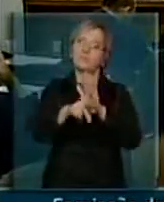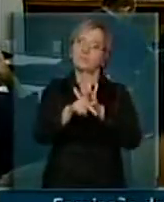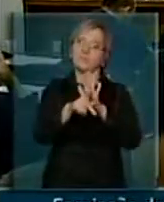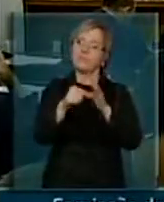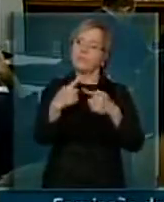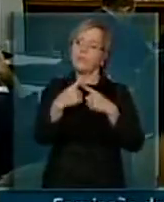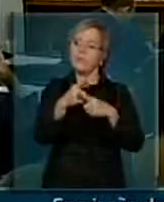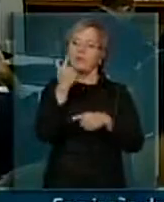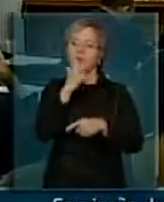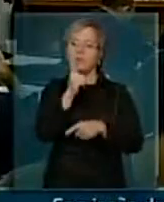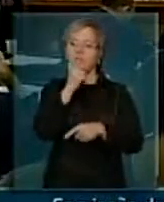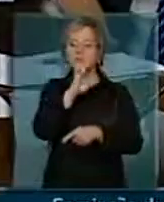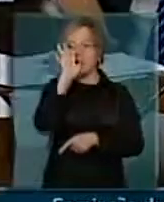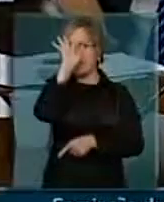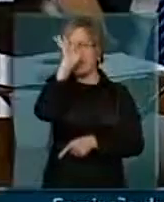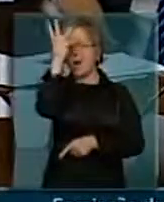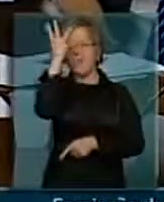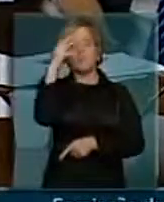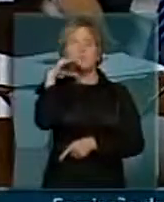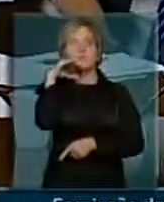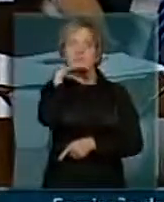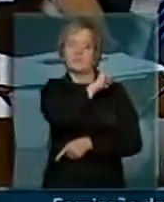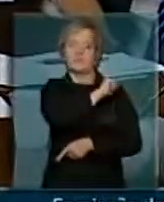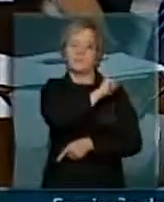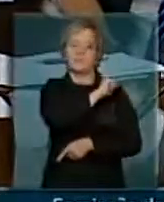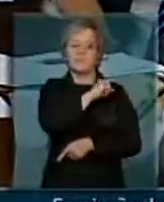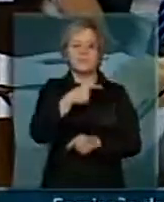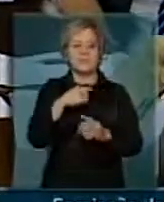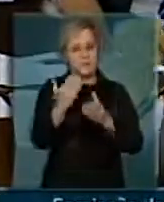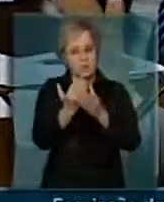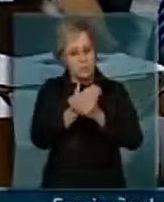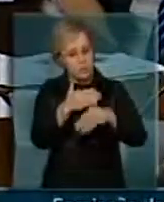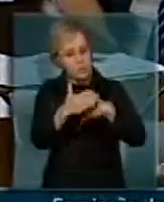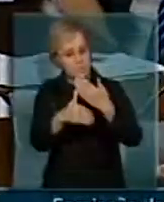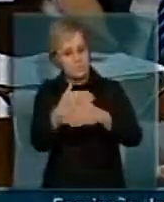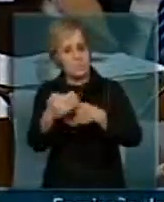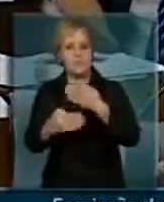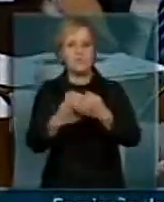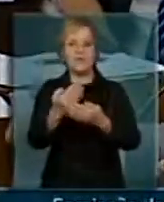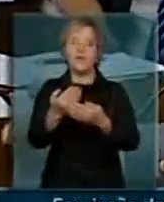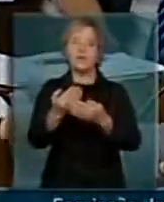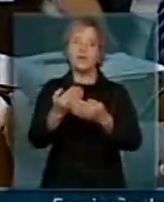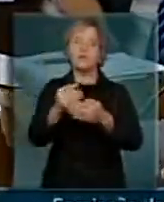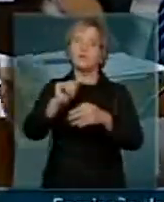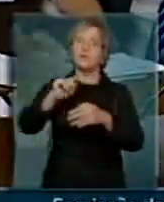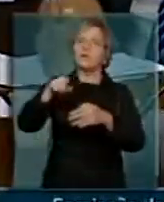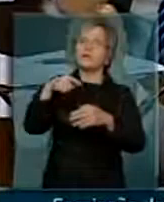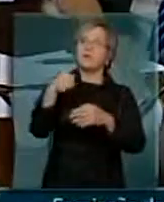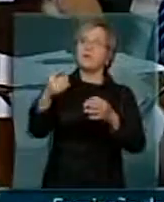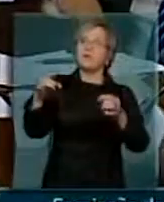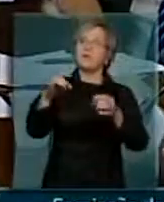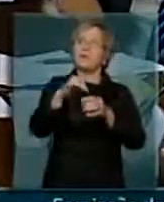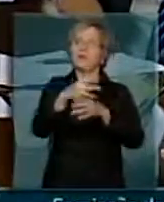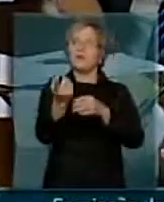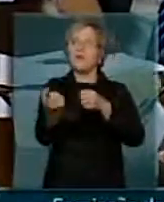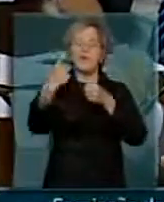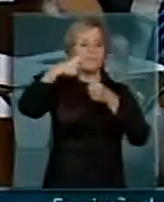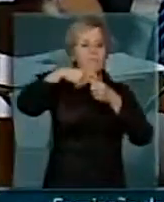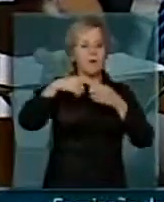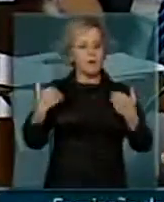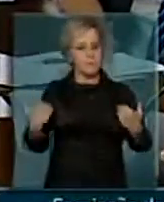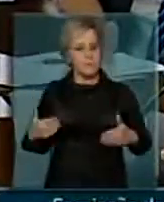sanáveis rapidamente. Aí você tem que entrar no processo, depois ir lá novamente o Ministério para averiguar se